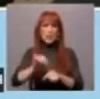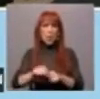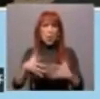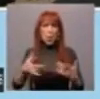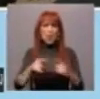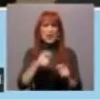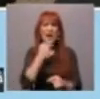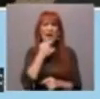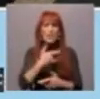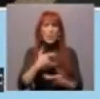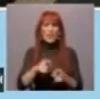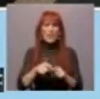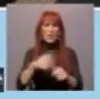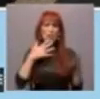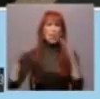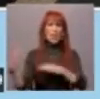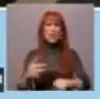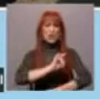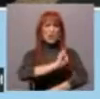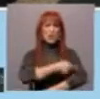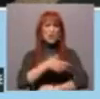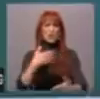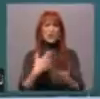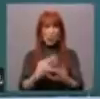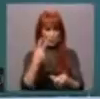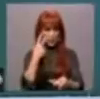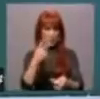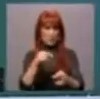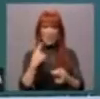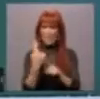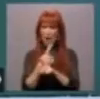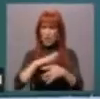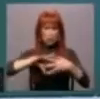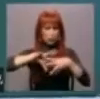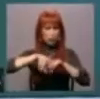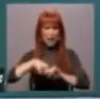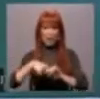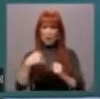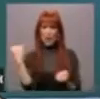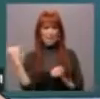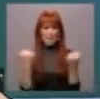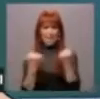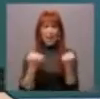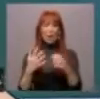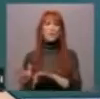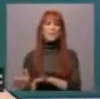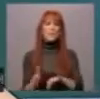em Albufeira, onde os ventos fortes provocaram, como vimos, vários estragos em viaturas. Vamos ver a previsão.